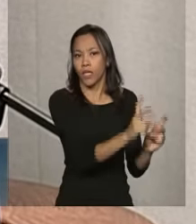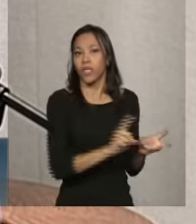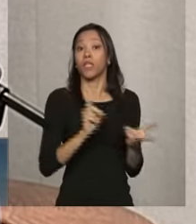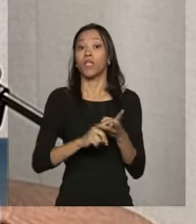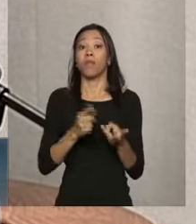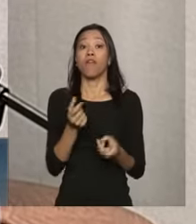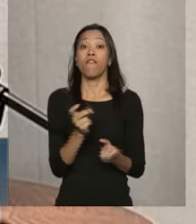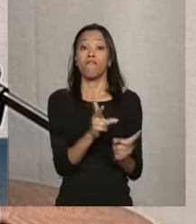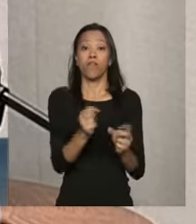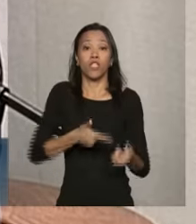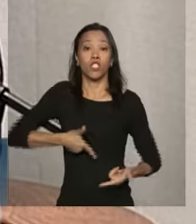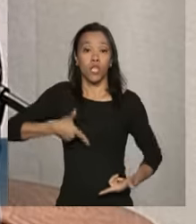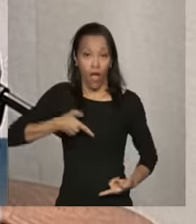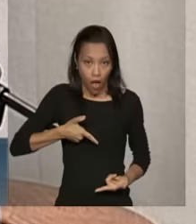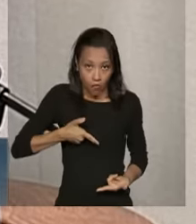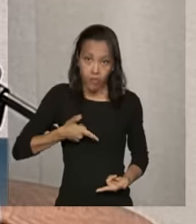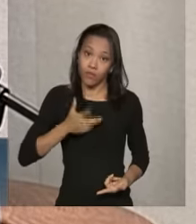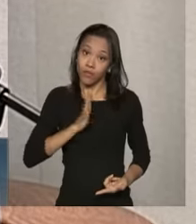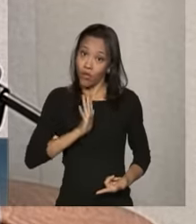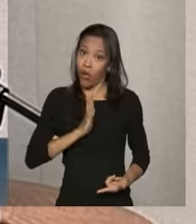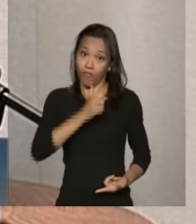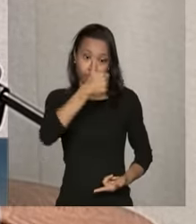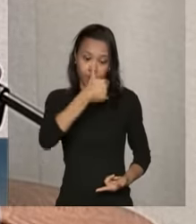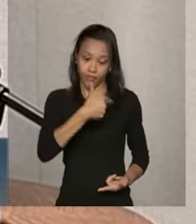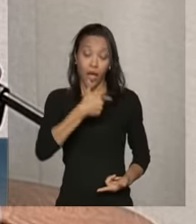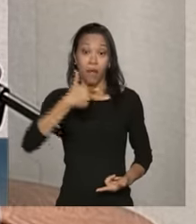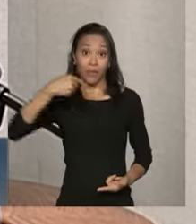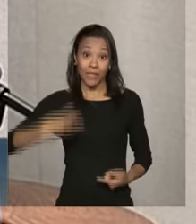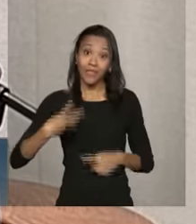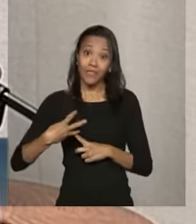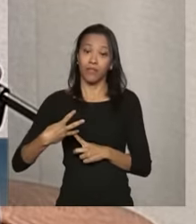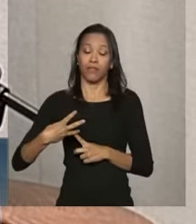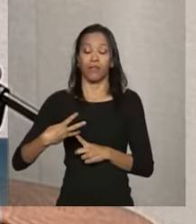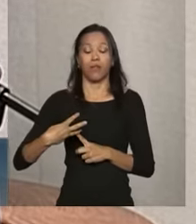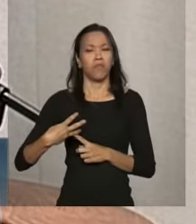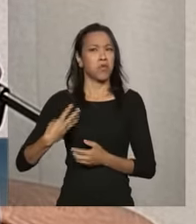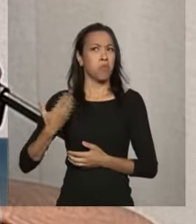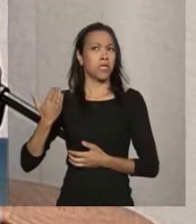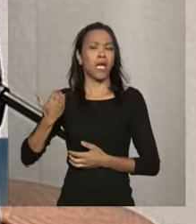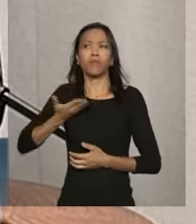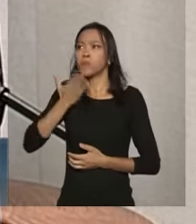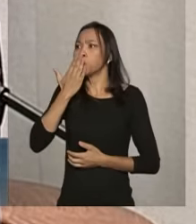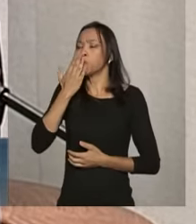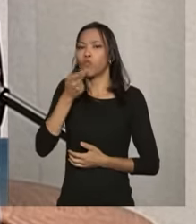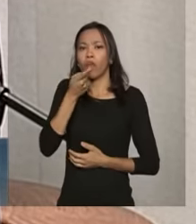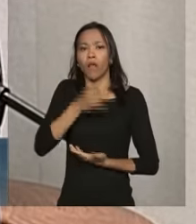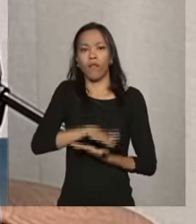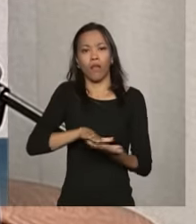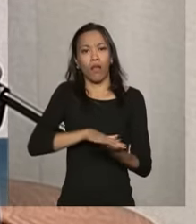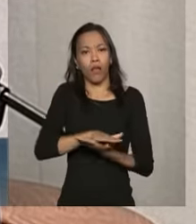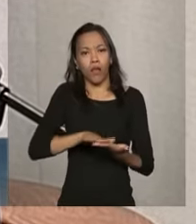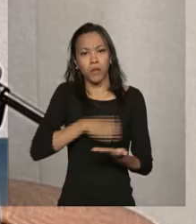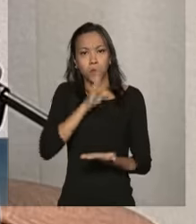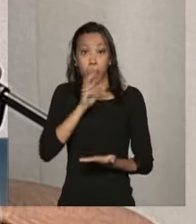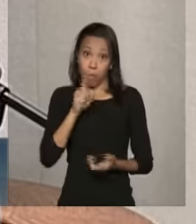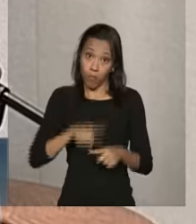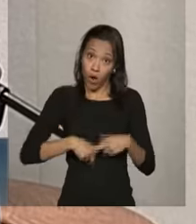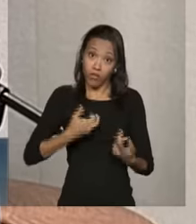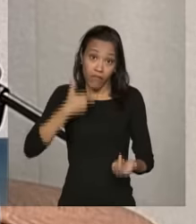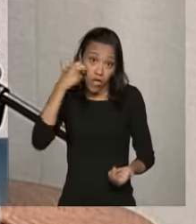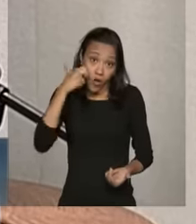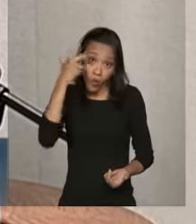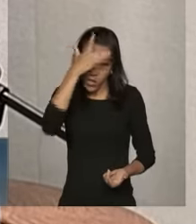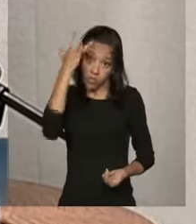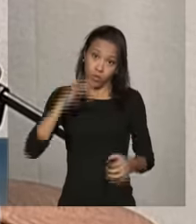armas um crime que até então durante muitos anos era um crime silencioso pela vergonha que que imputava as